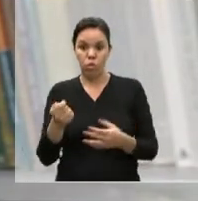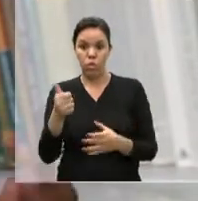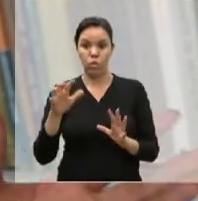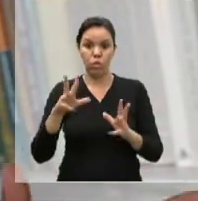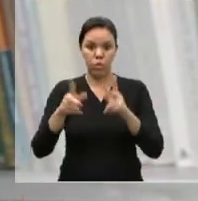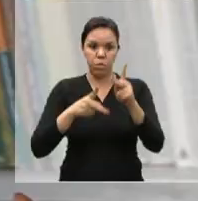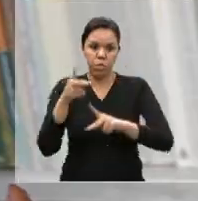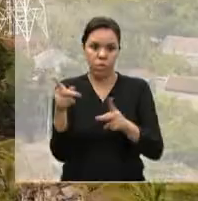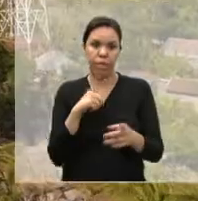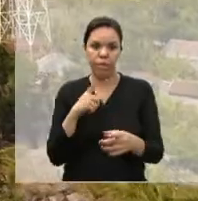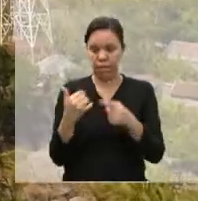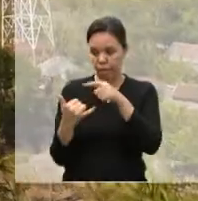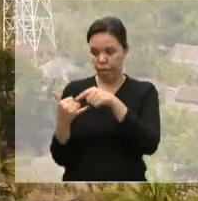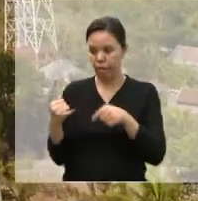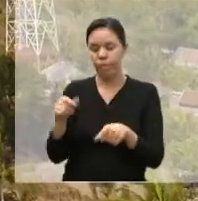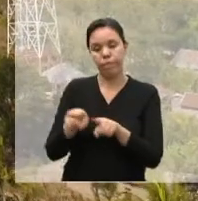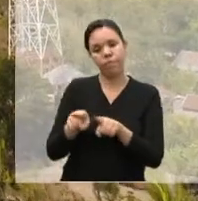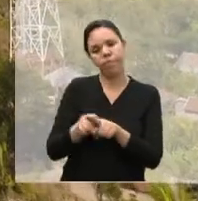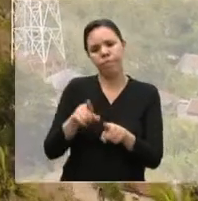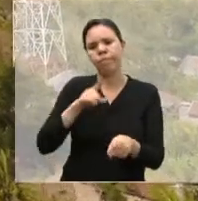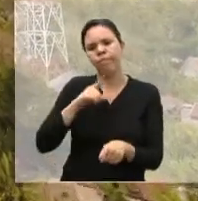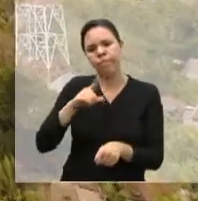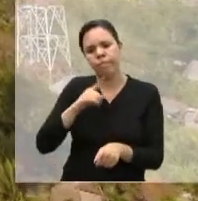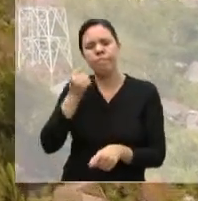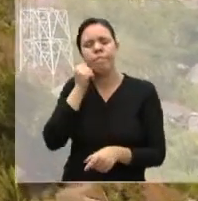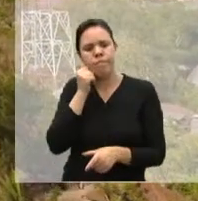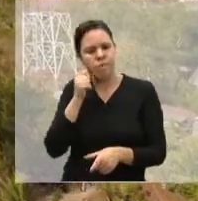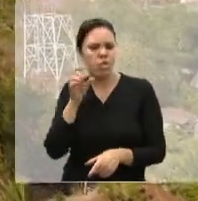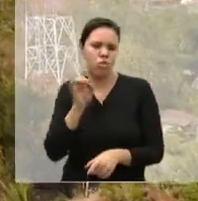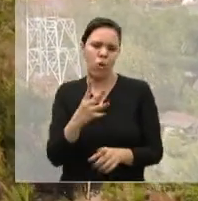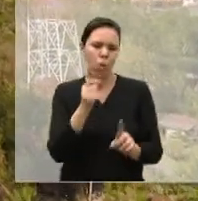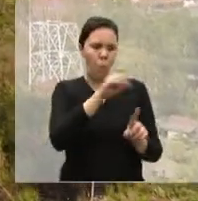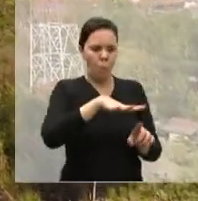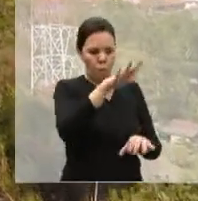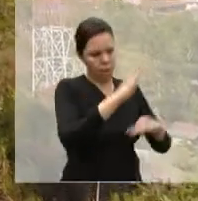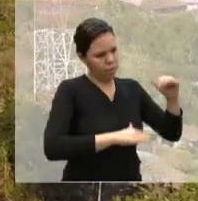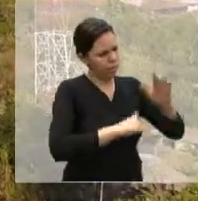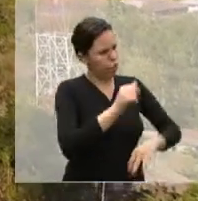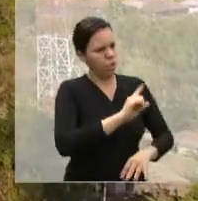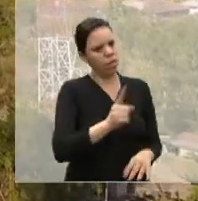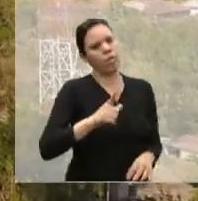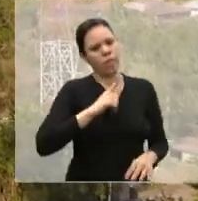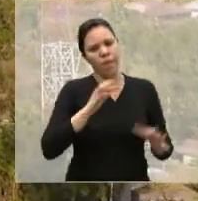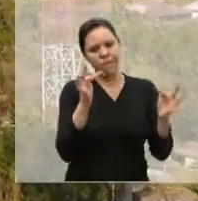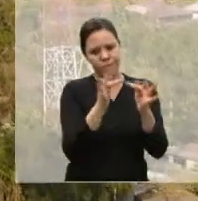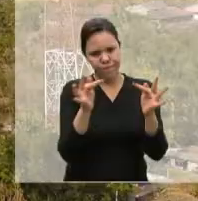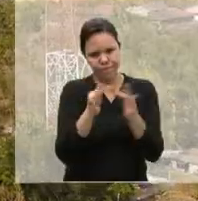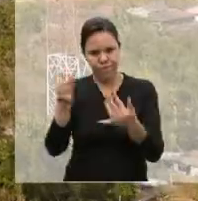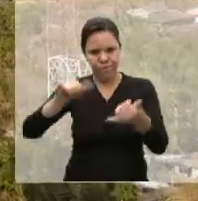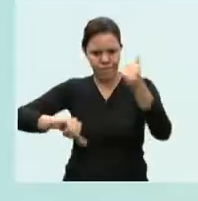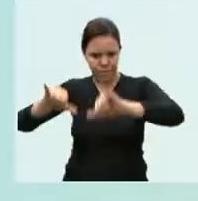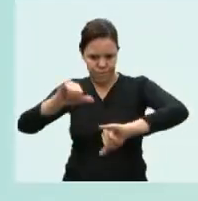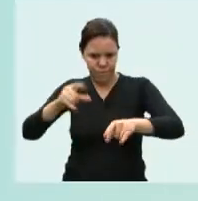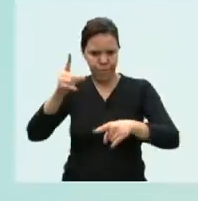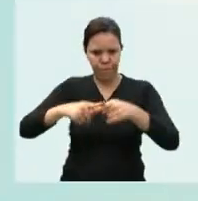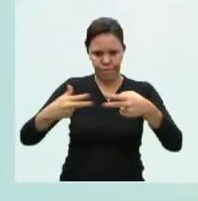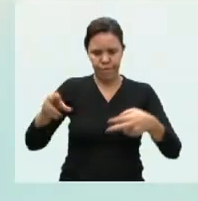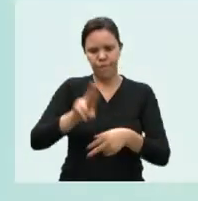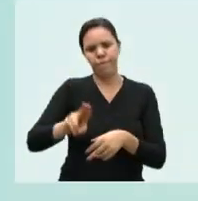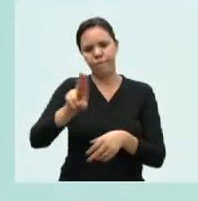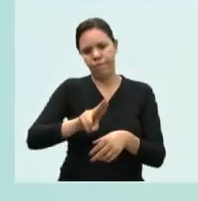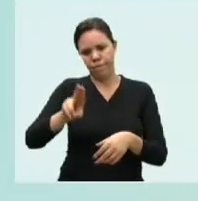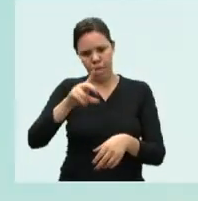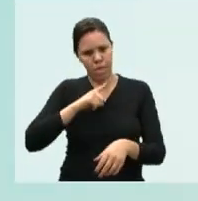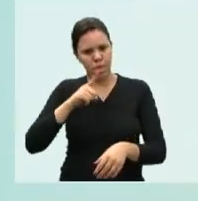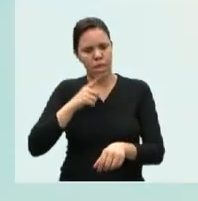não é só de uma área. De tudo, né? Tem a física, tem a química, os materiais que são utilizados, tem a matemática,